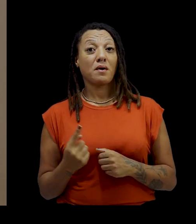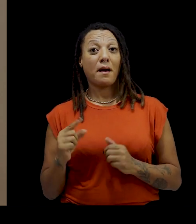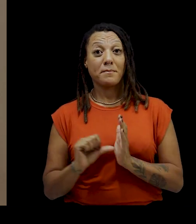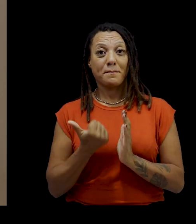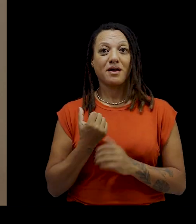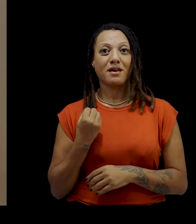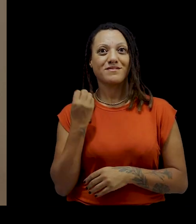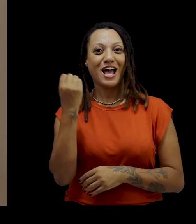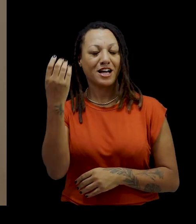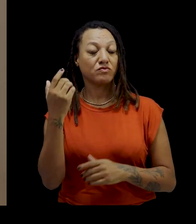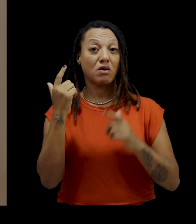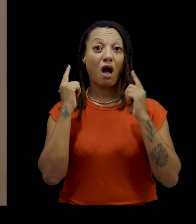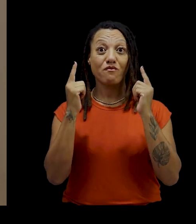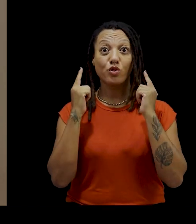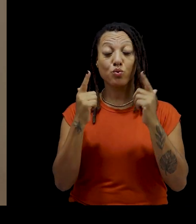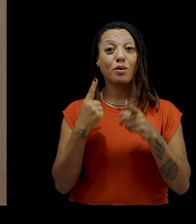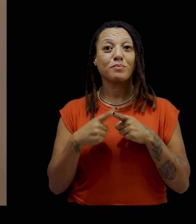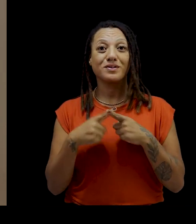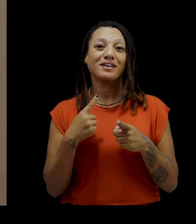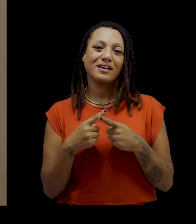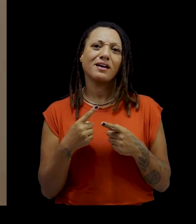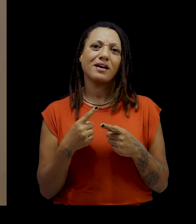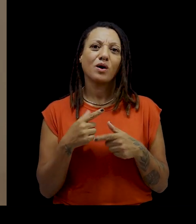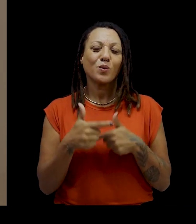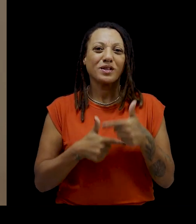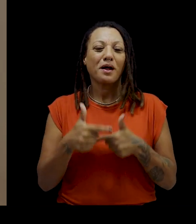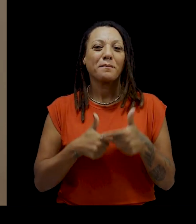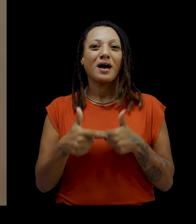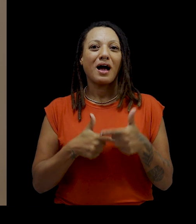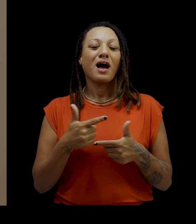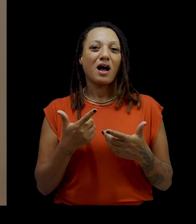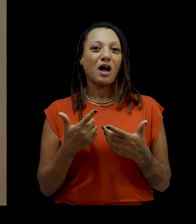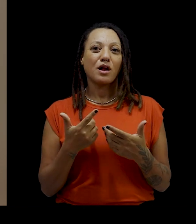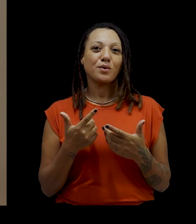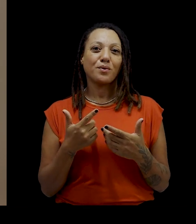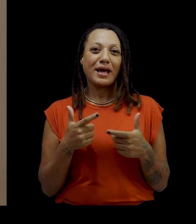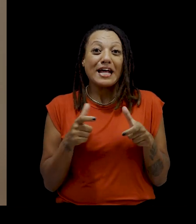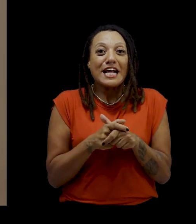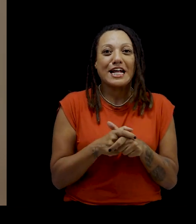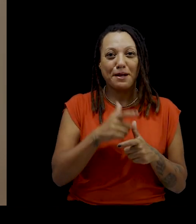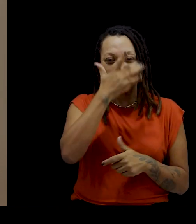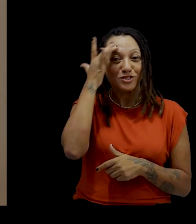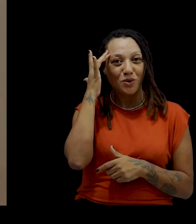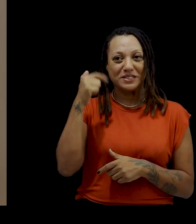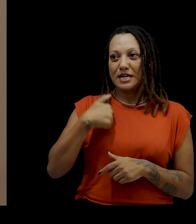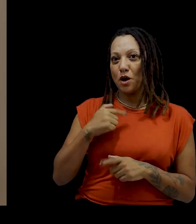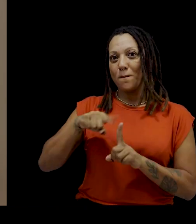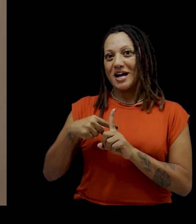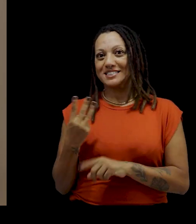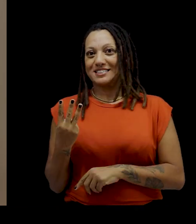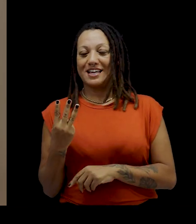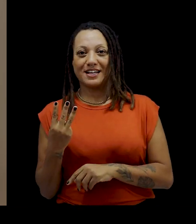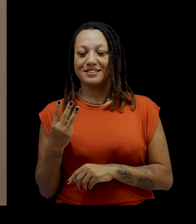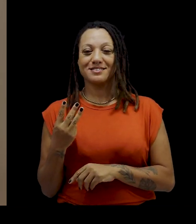foi uma grande aventura, porque são equipes sempre muito pequenas, que eu trabalho sempre eu e mais 4 pessoas, ou eu e mais